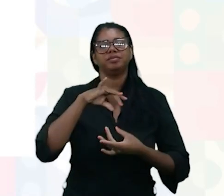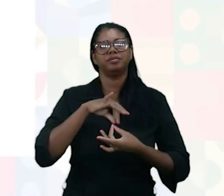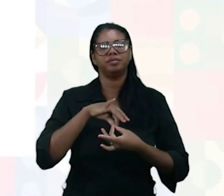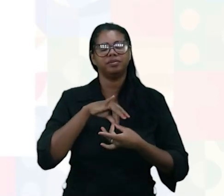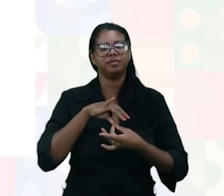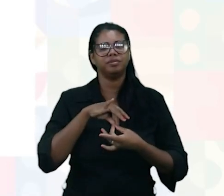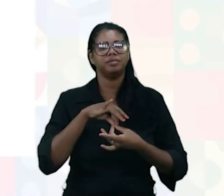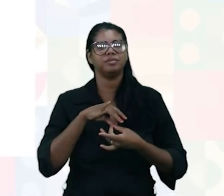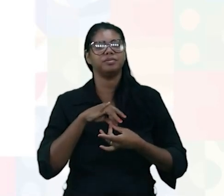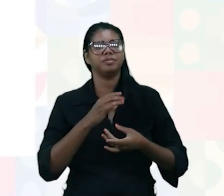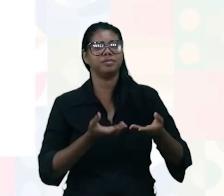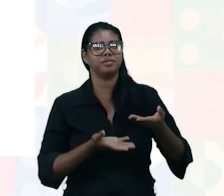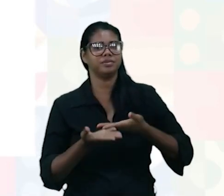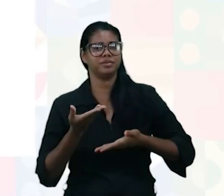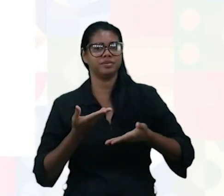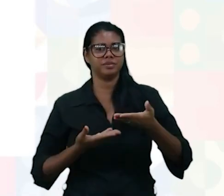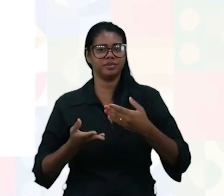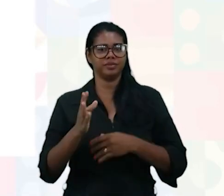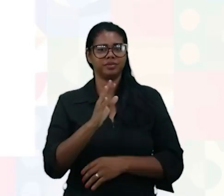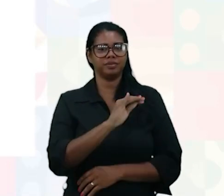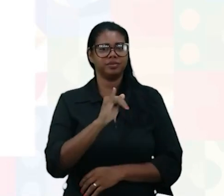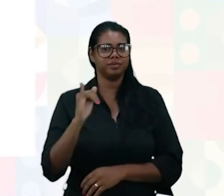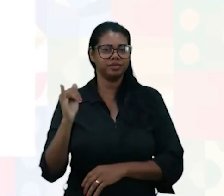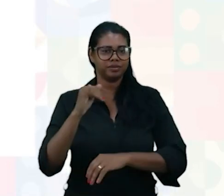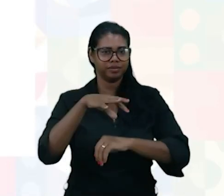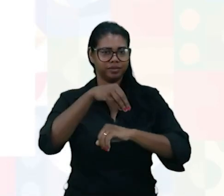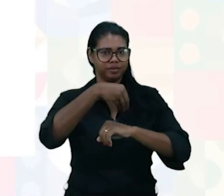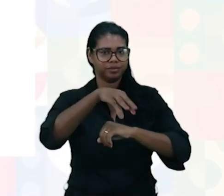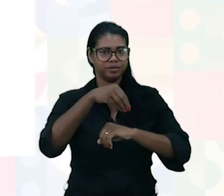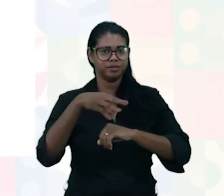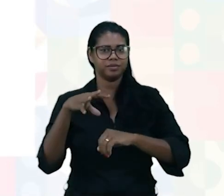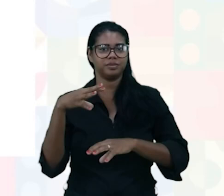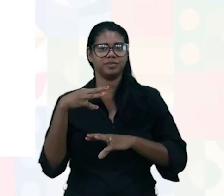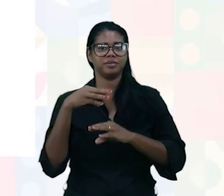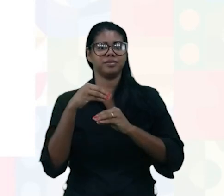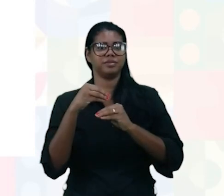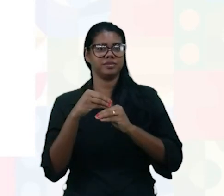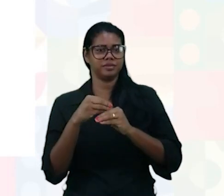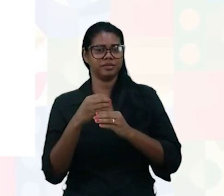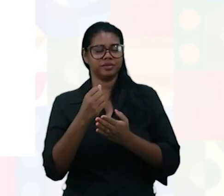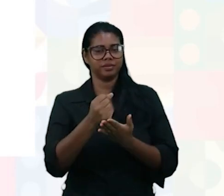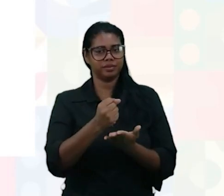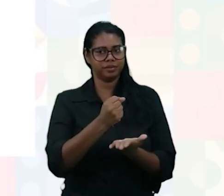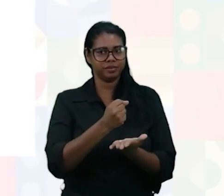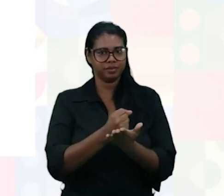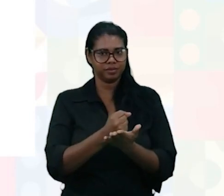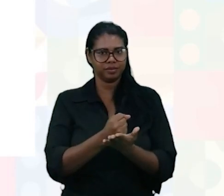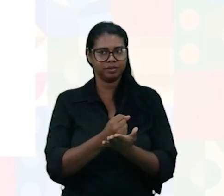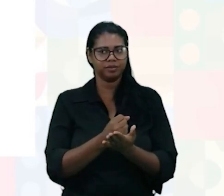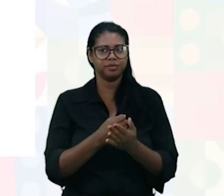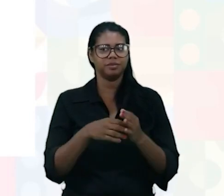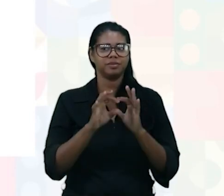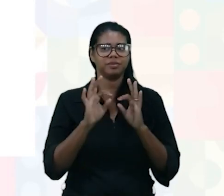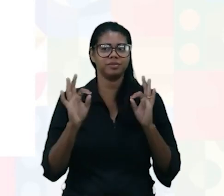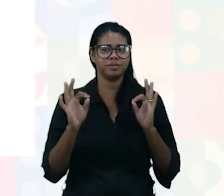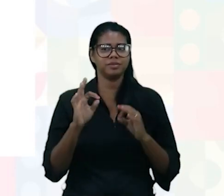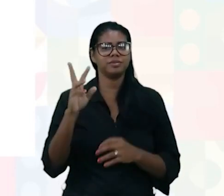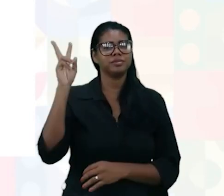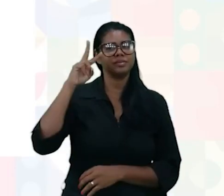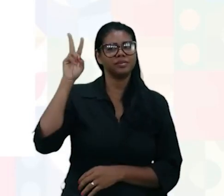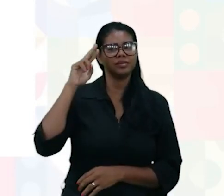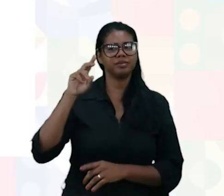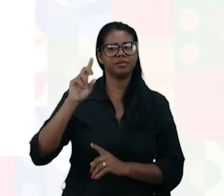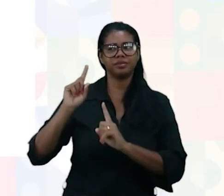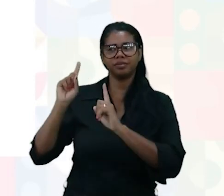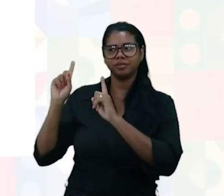principalmente de servir como instrumento para a distribuição útil dos livros ou dos documentos nas estantes. A gente tem que lembrar, gente, que